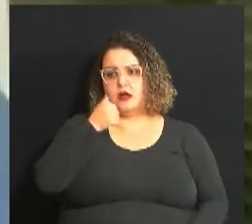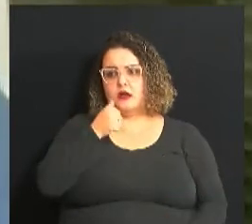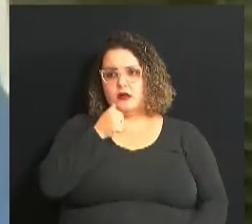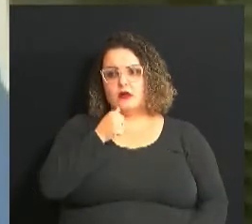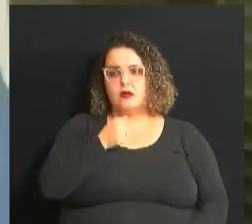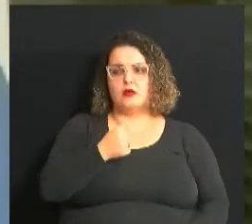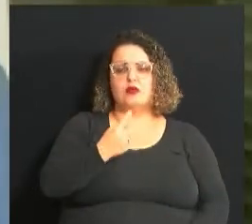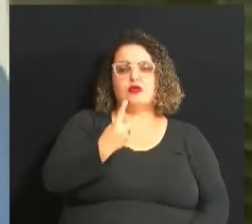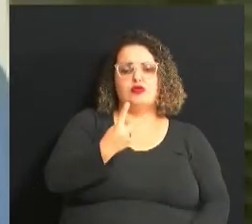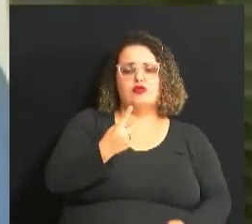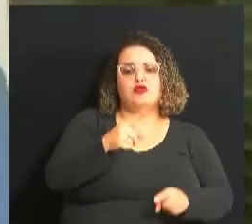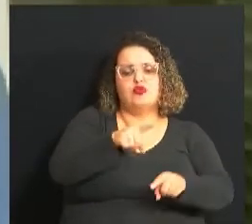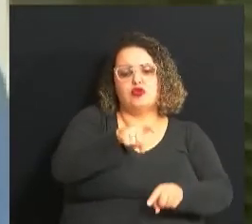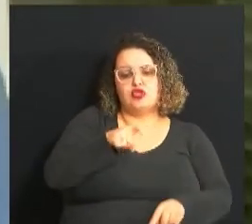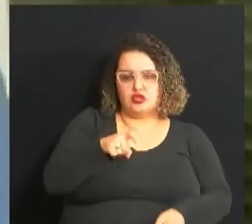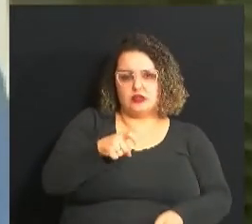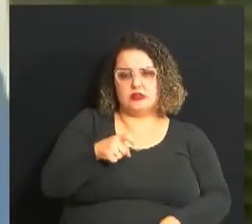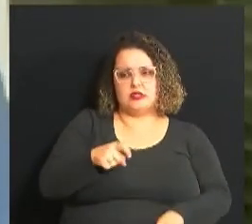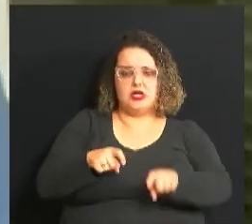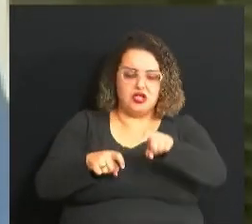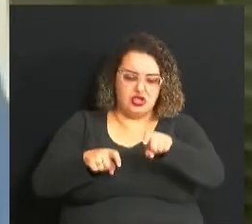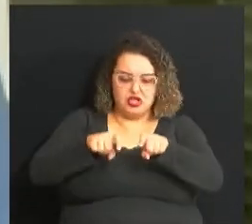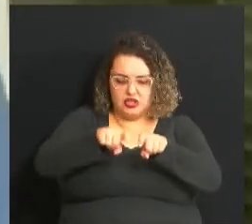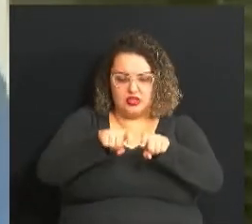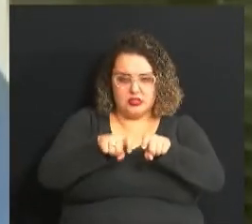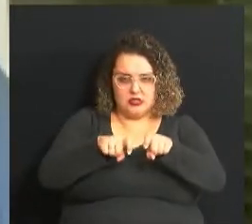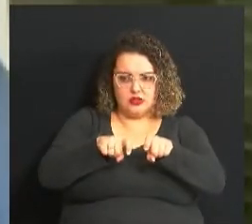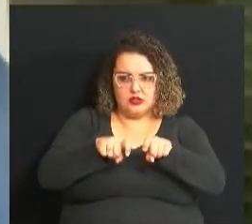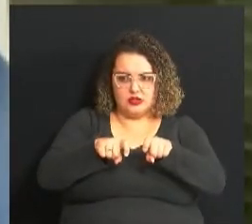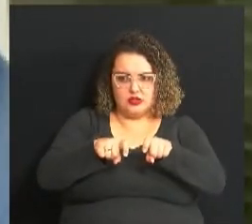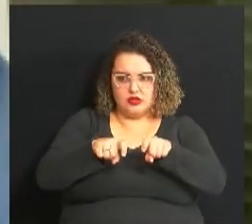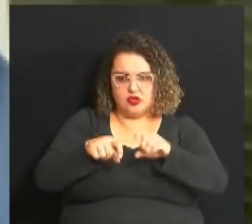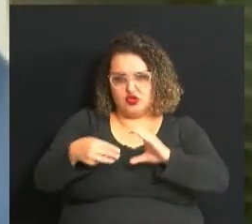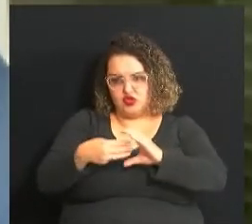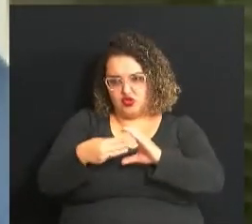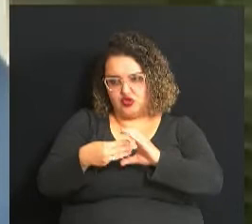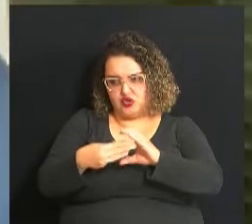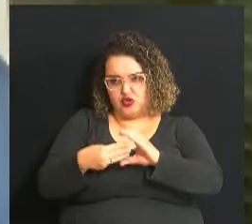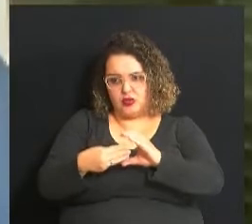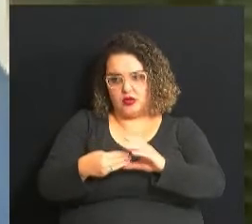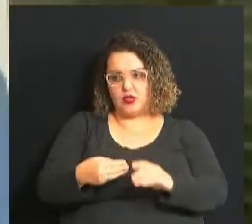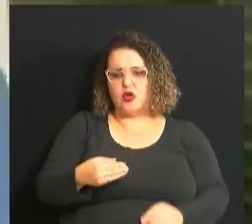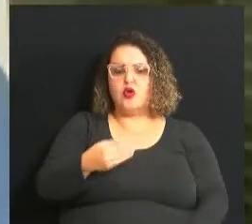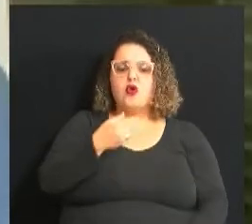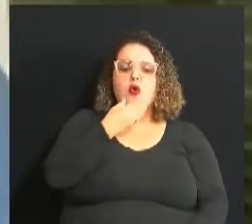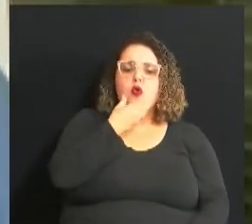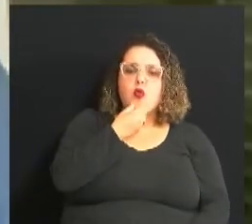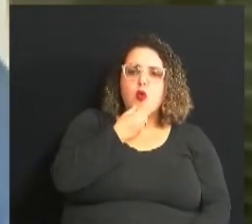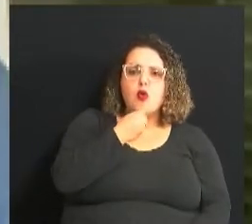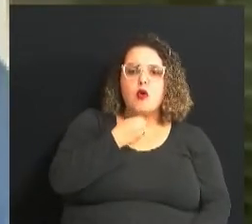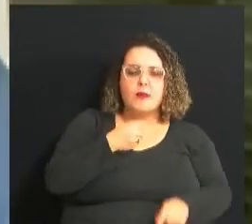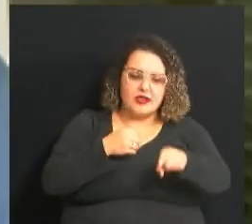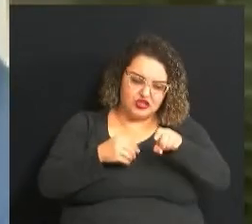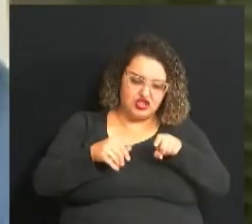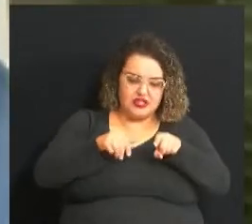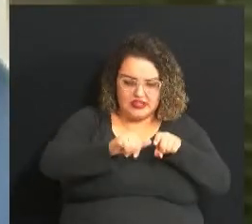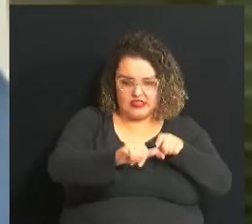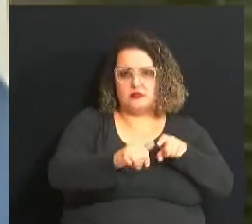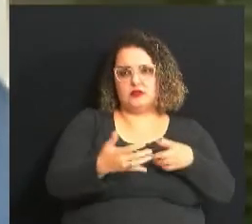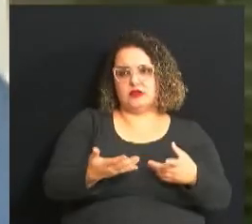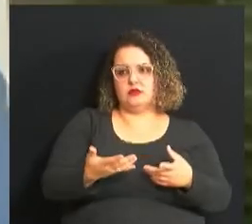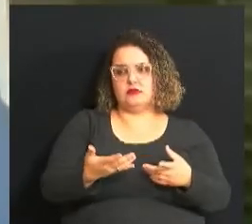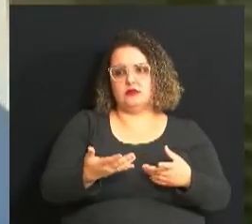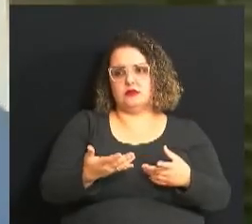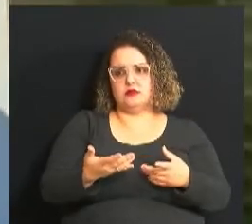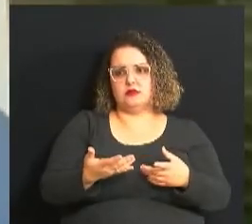2X, nos cromossomos sexuais, o homem é X e Y, essa perna que